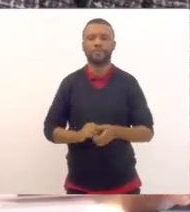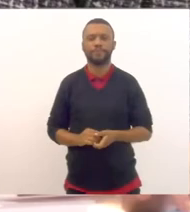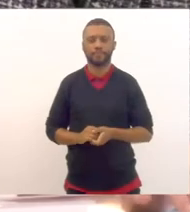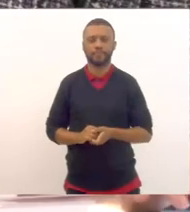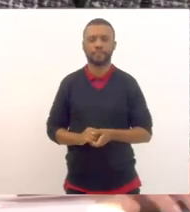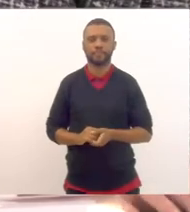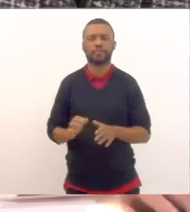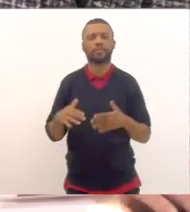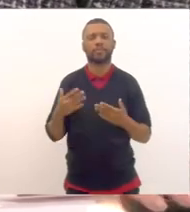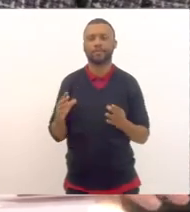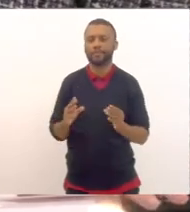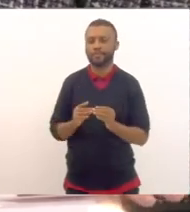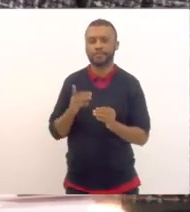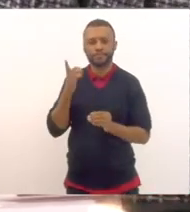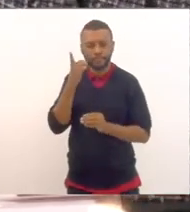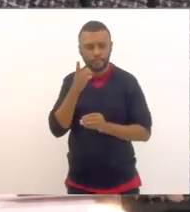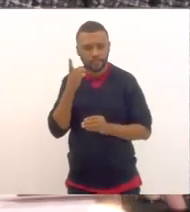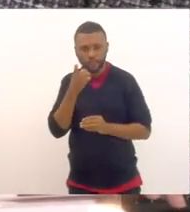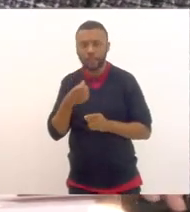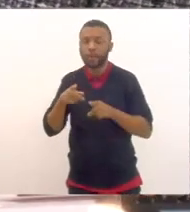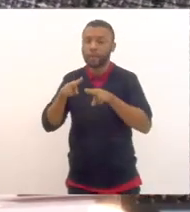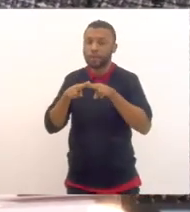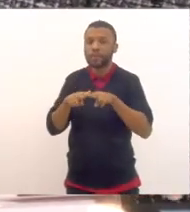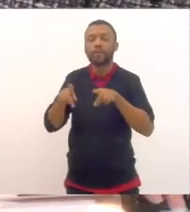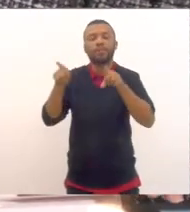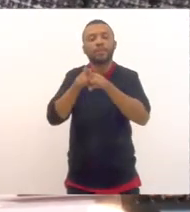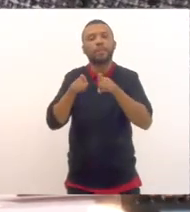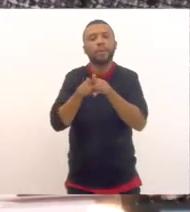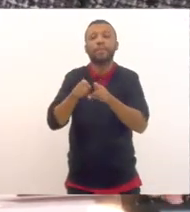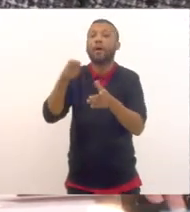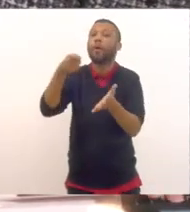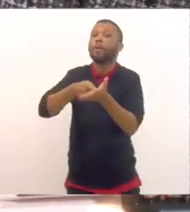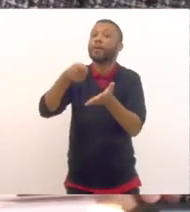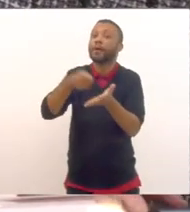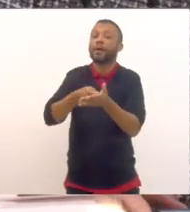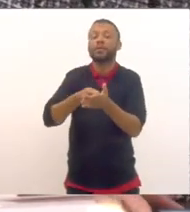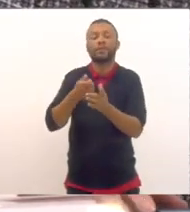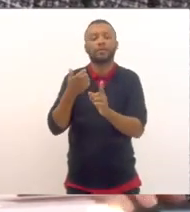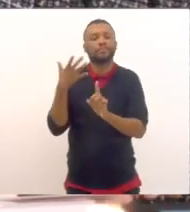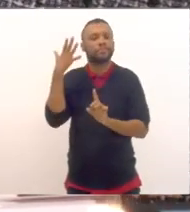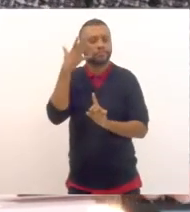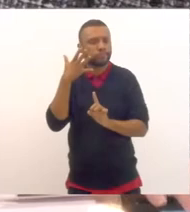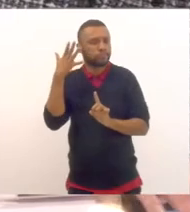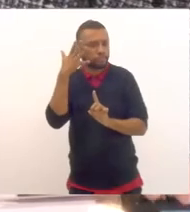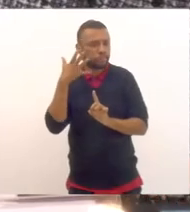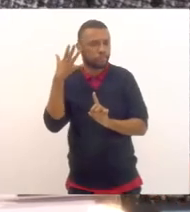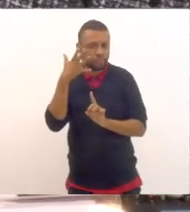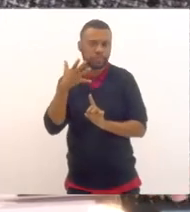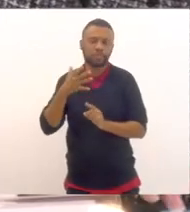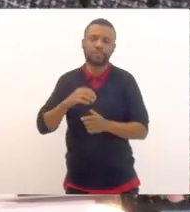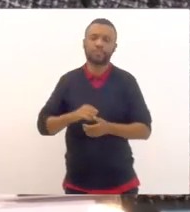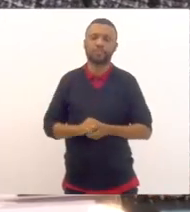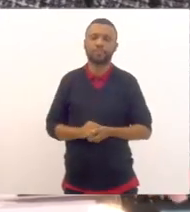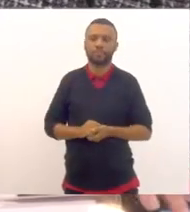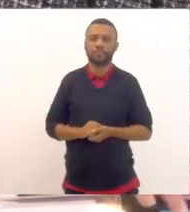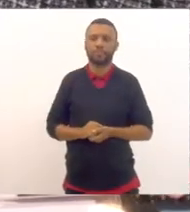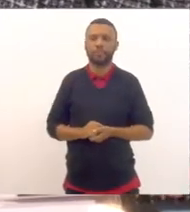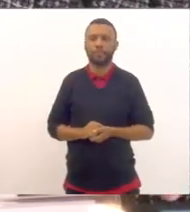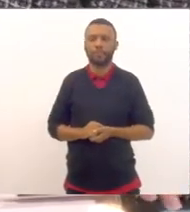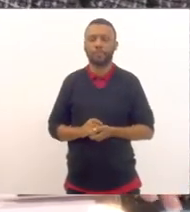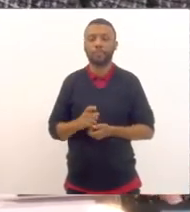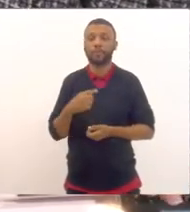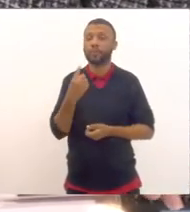Deputado por isso que eu também fiz questão de fazer uso da palavra a gente